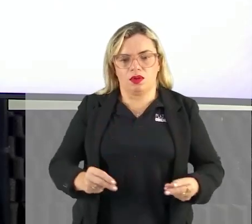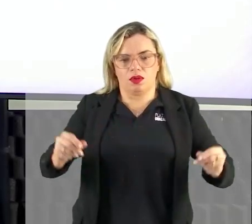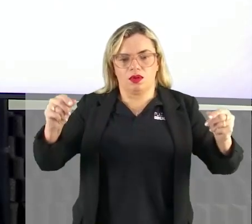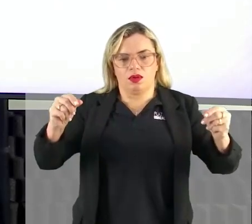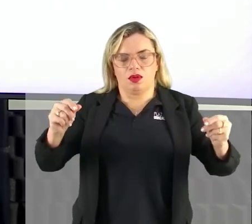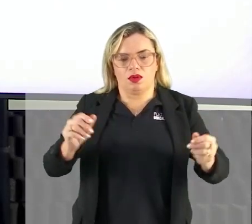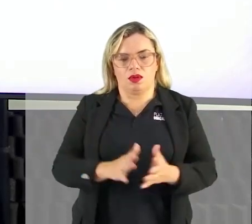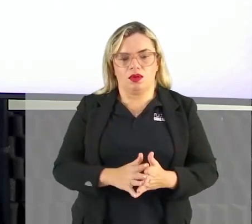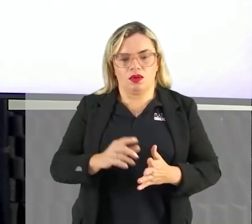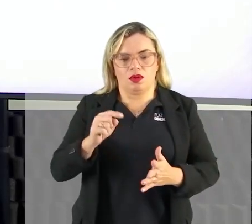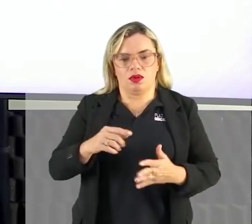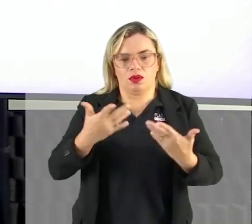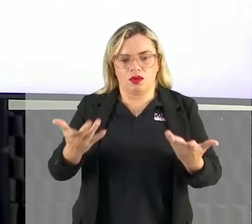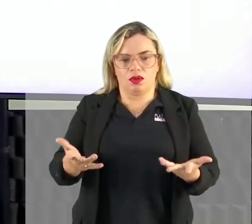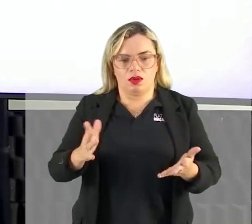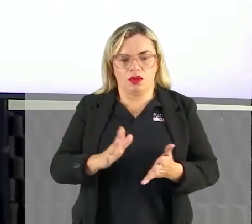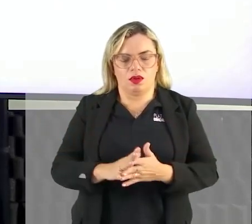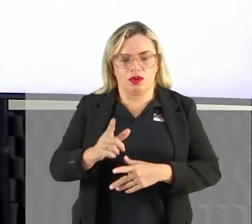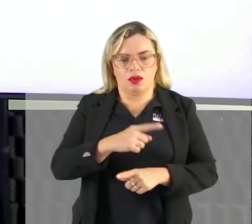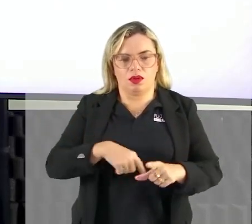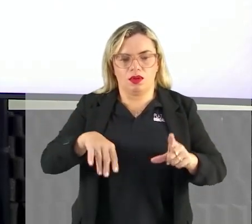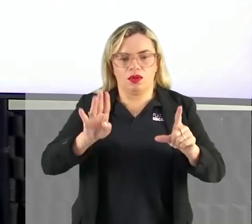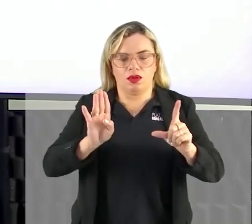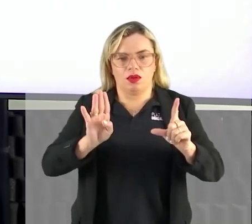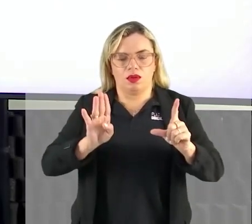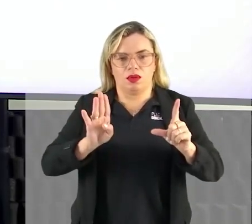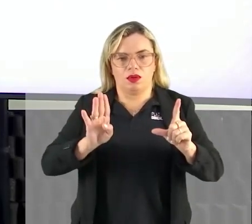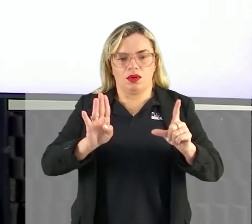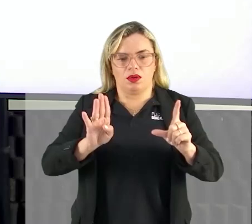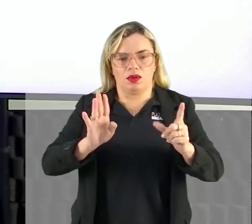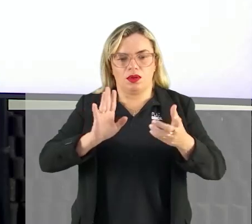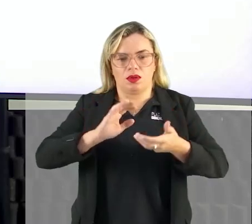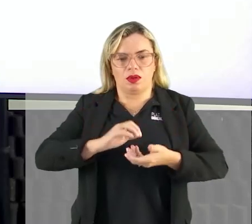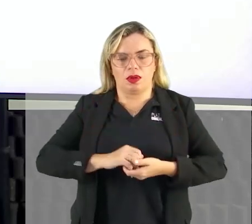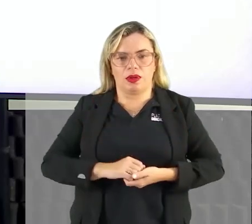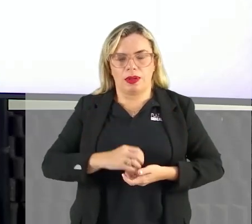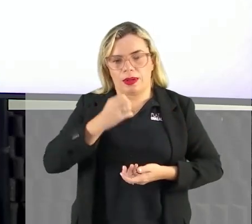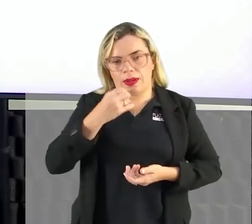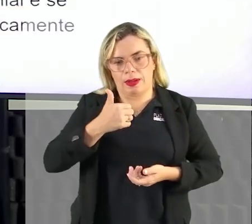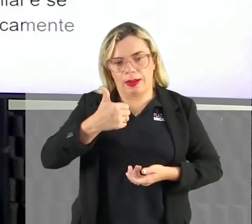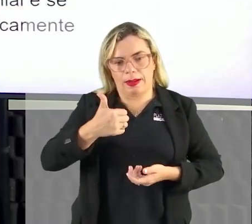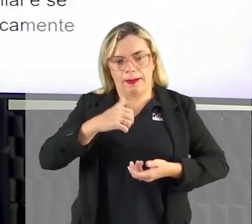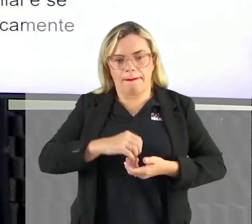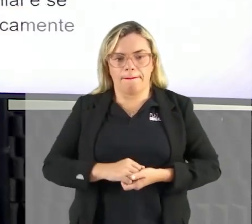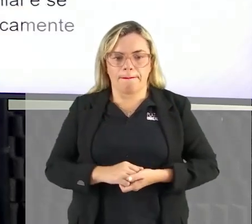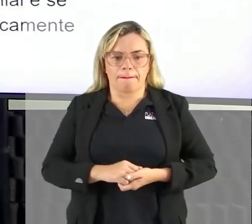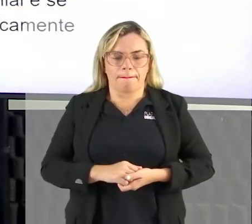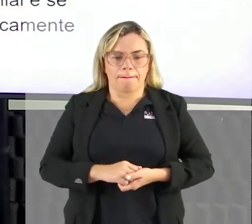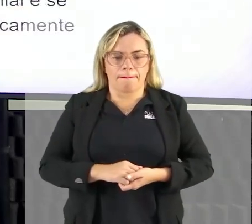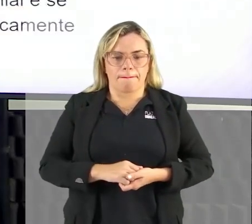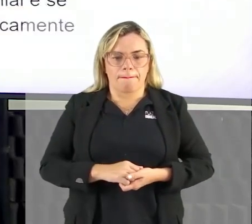decompositores fossem exterminados, tá? Letra B, etapa 2. Tudo bem?